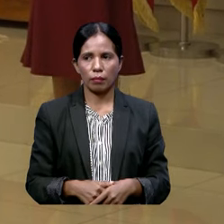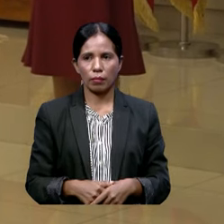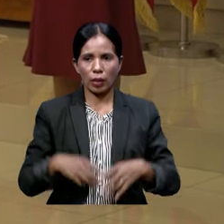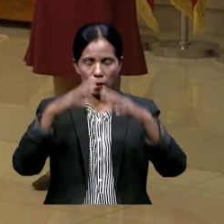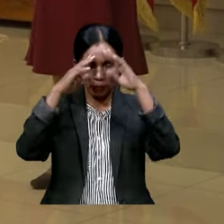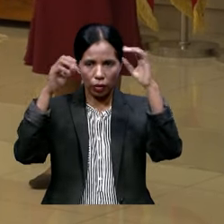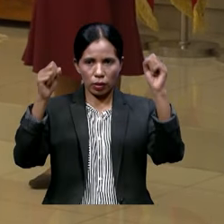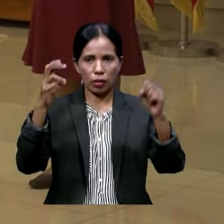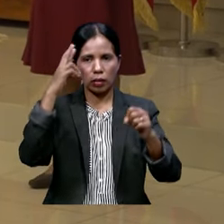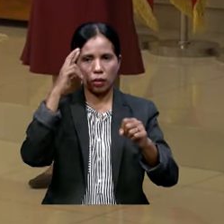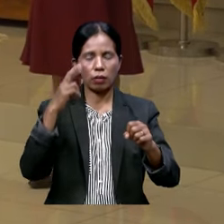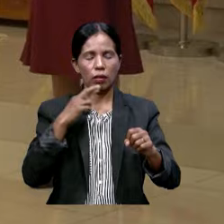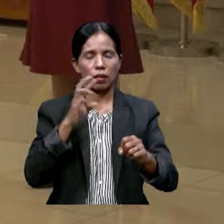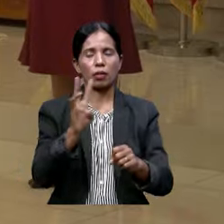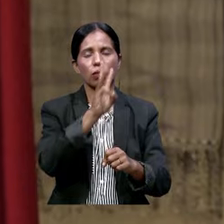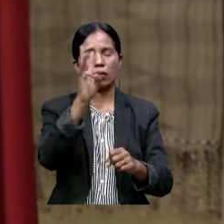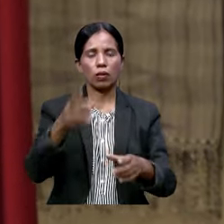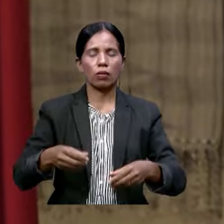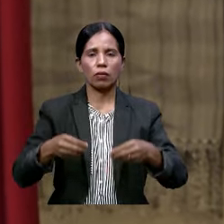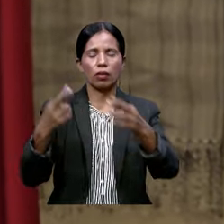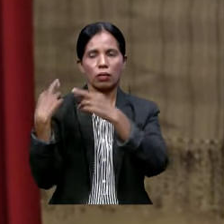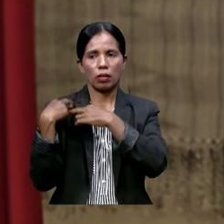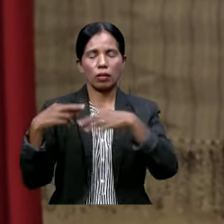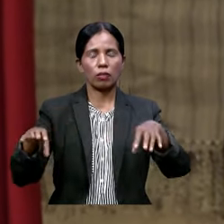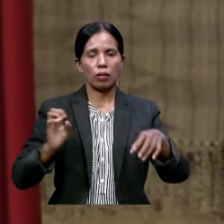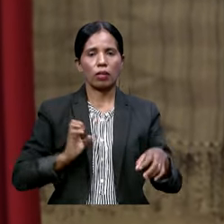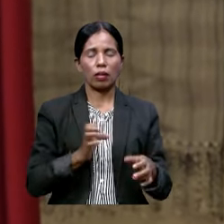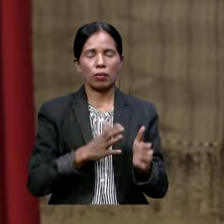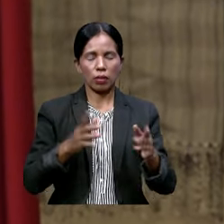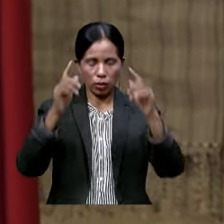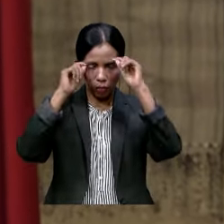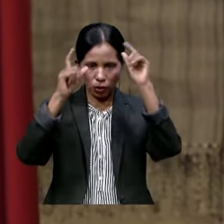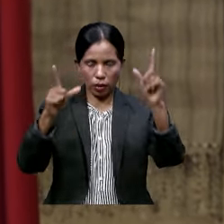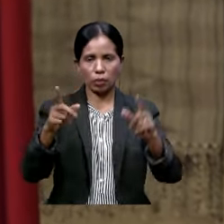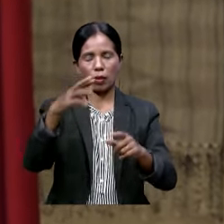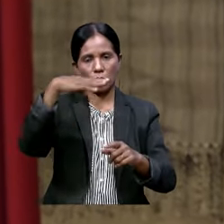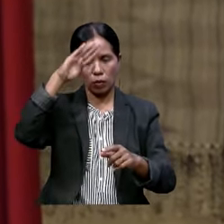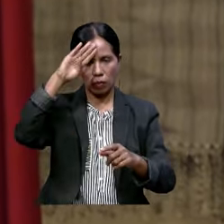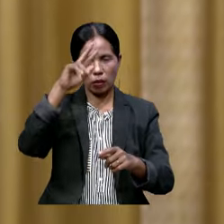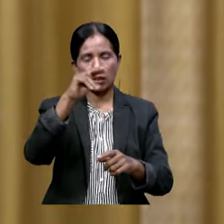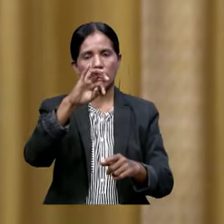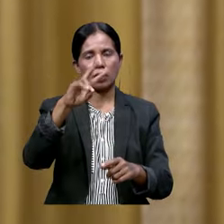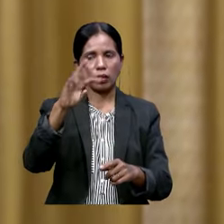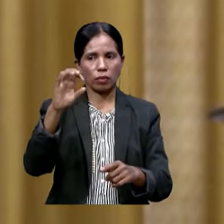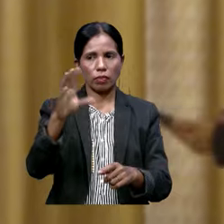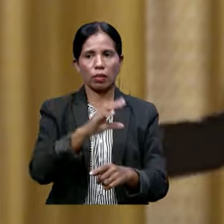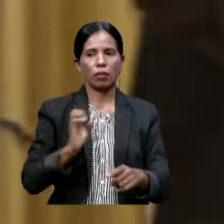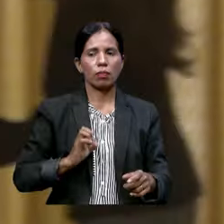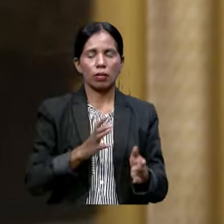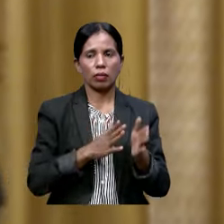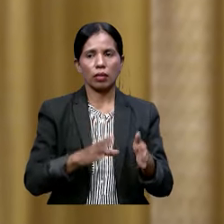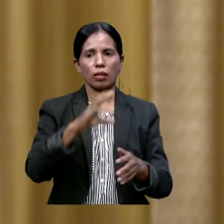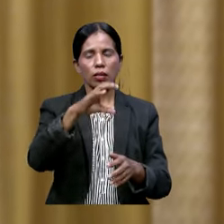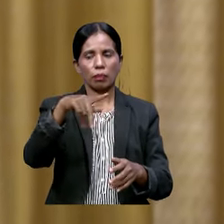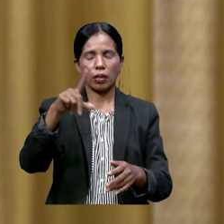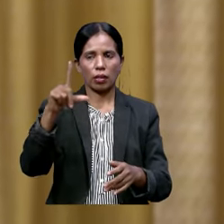Presidente Republika Zeram Jorta ya Kuartane fo pose ba Embaixador Timor-Leste ba Republika Cuba, Nivi Magalhães no Embaixadora Timor-Leste ba CPLP,